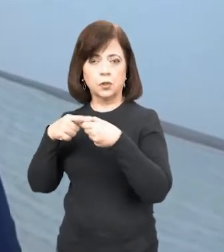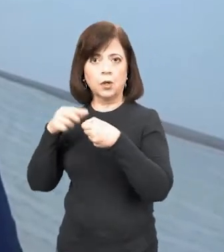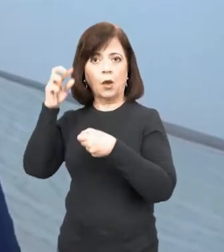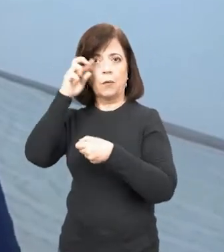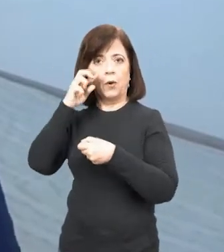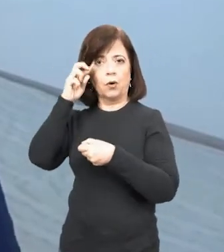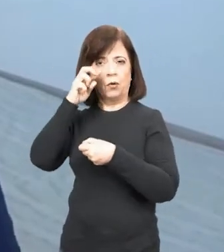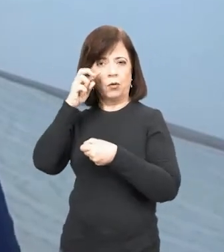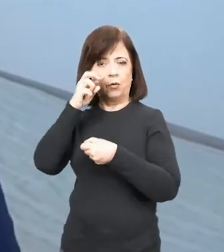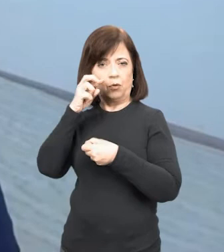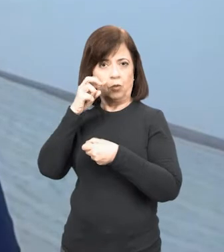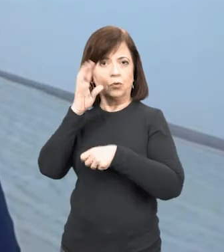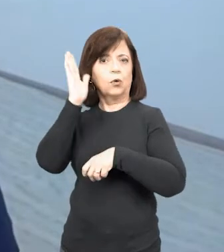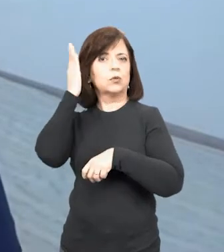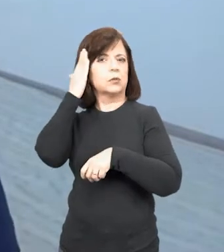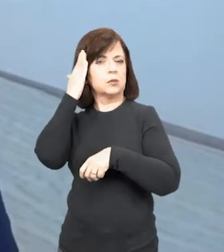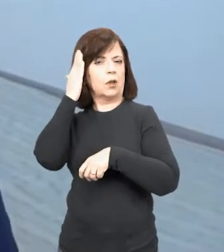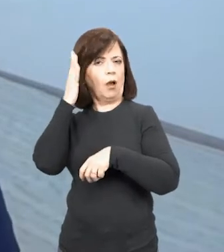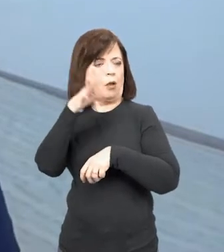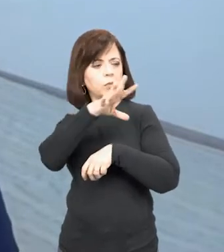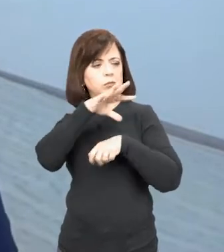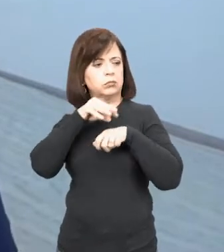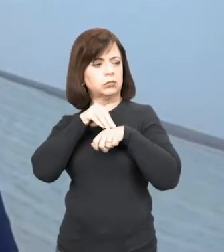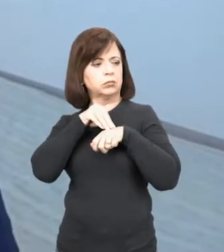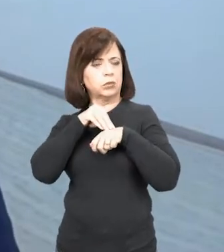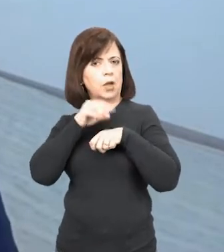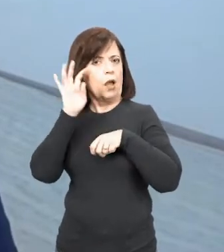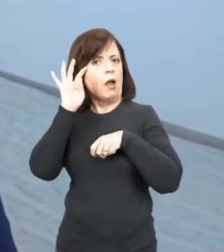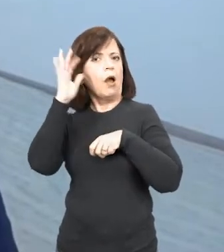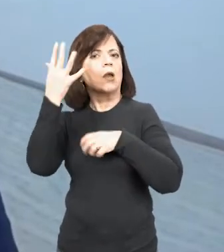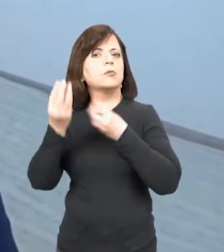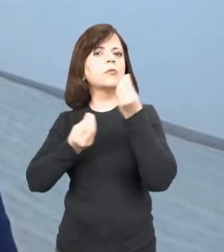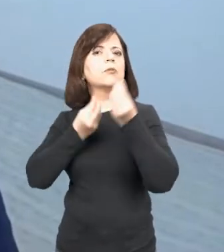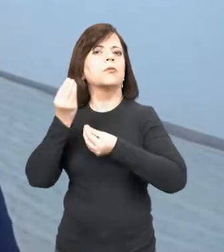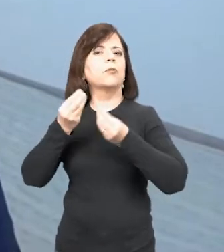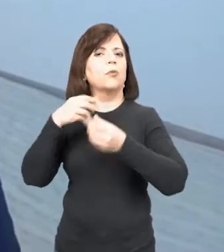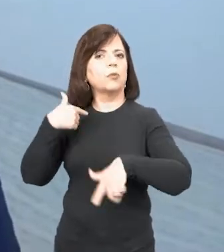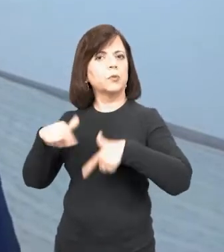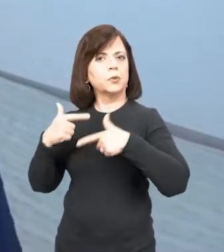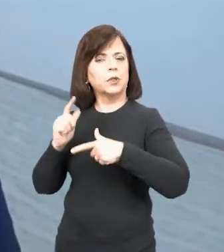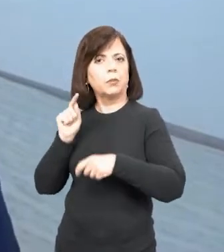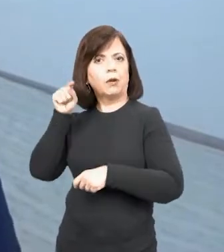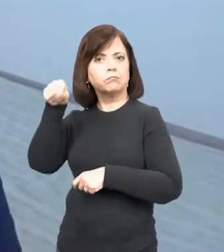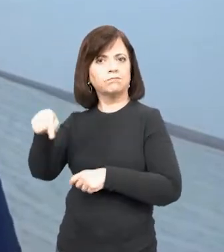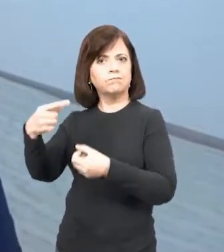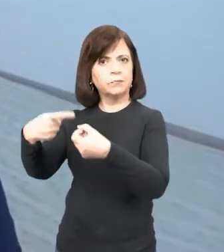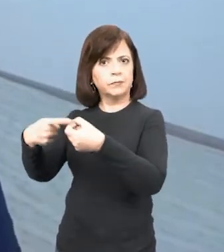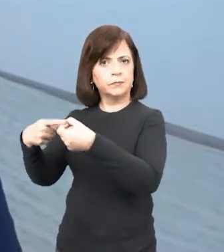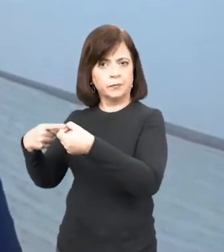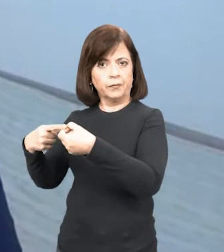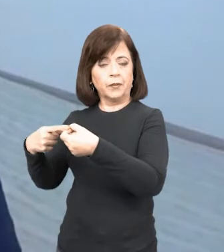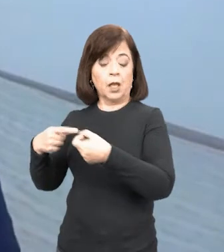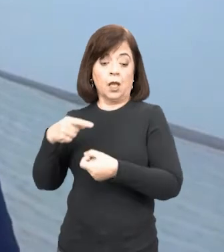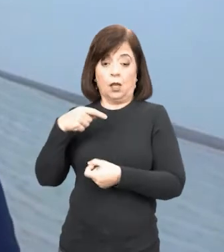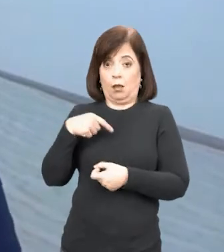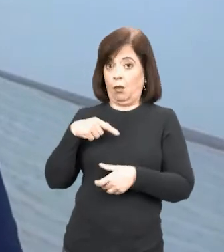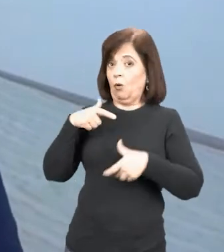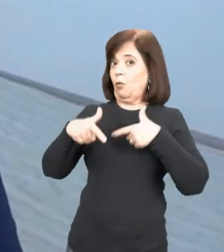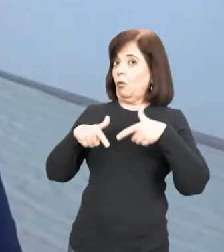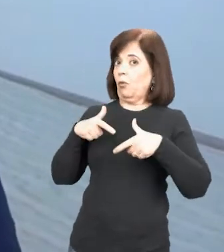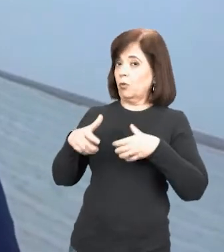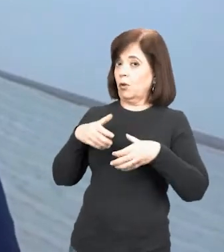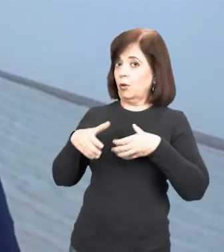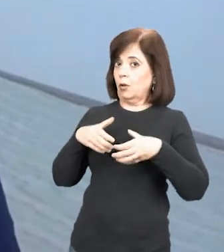essa demanda ao promotor natural, que é quem detém a atribuição para decidir a forma de atuar, e a coordenação designa